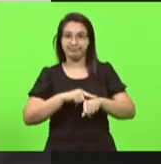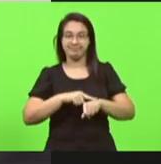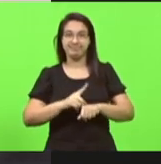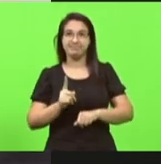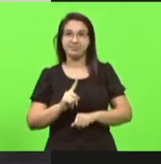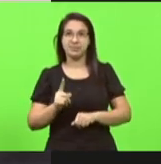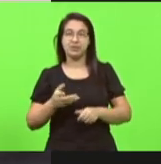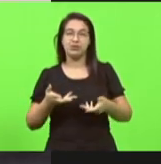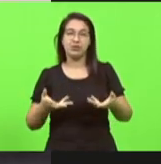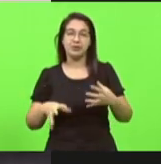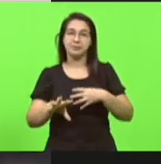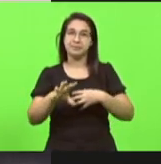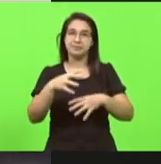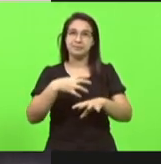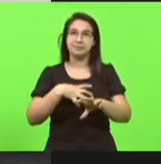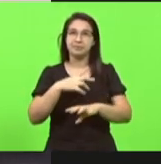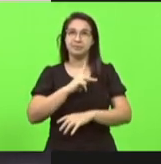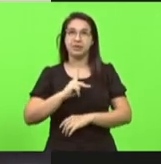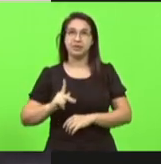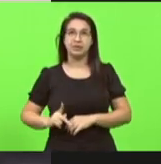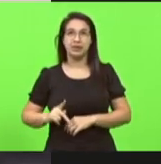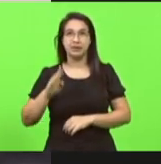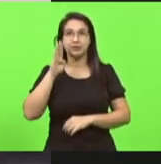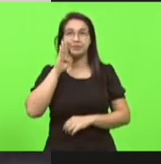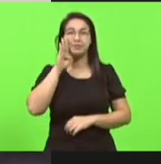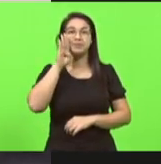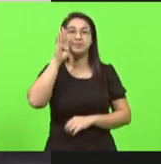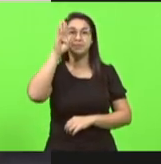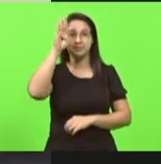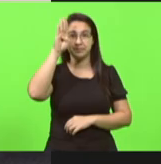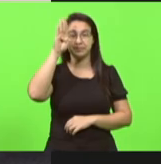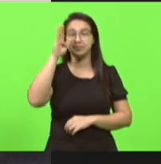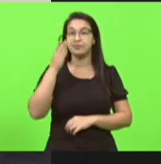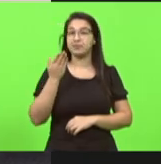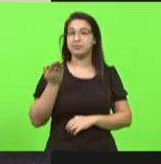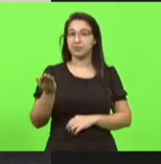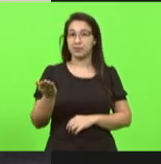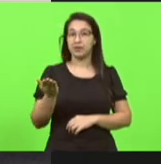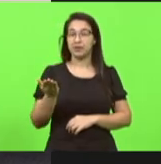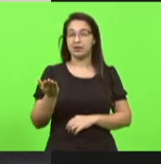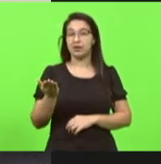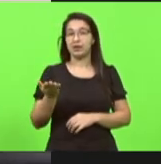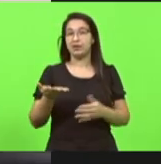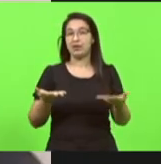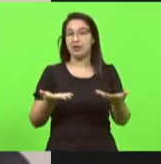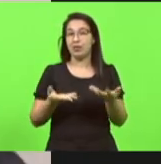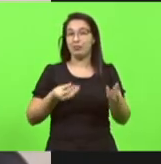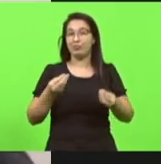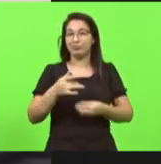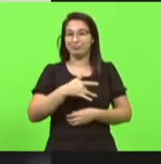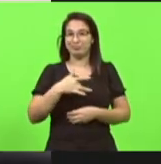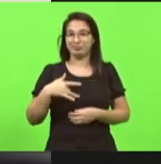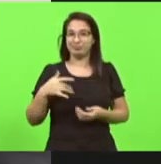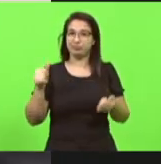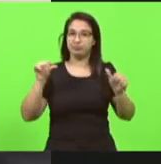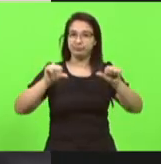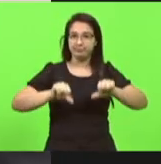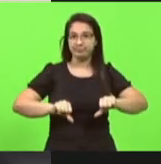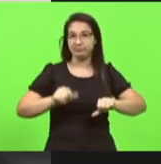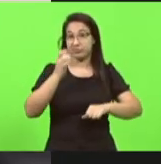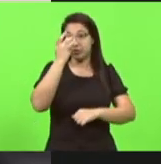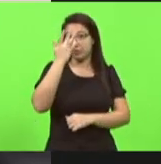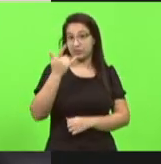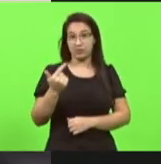me solidarizar com o presidente Bolsonaro, que está passando por essa situação de saúde. Realmente não é fácil tudo